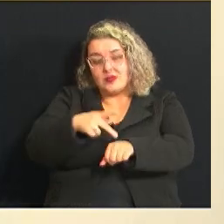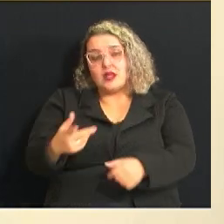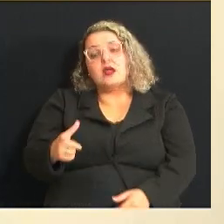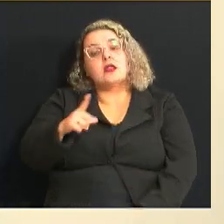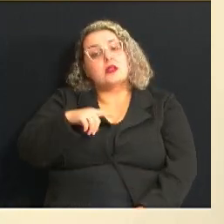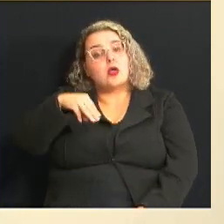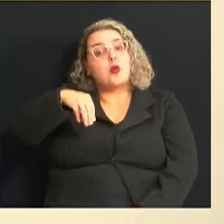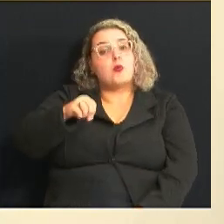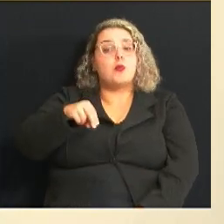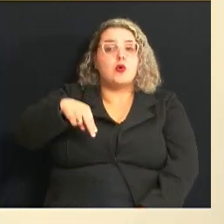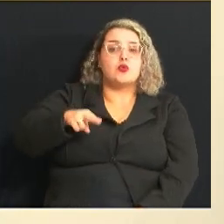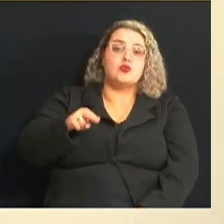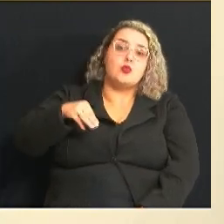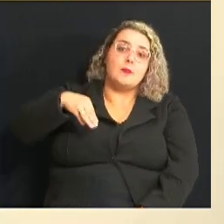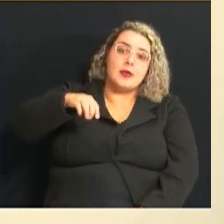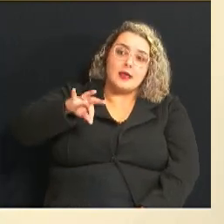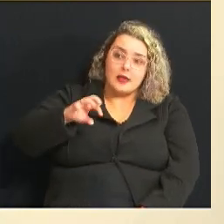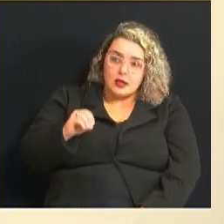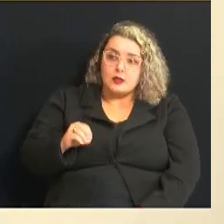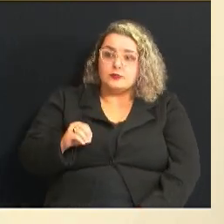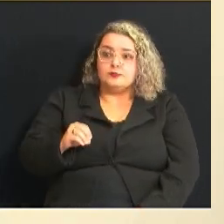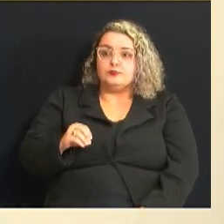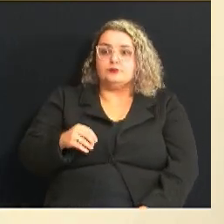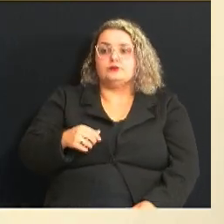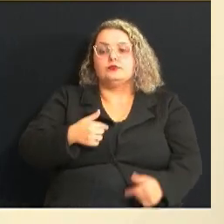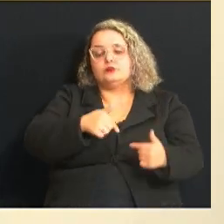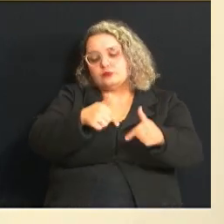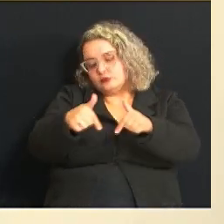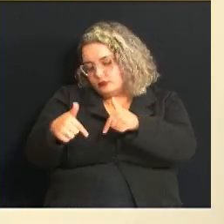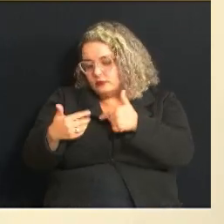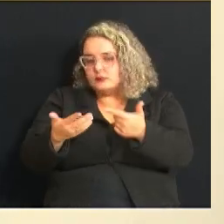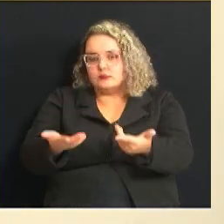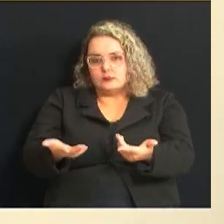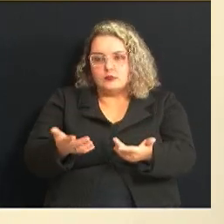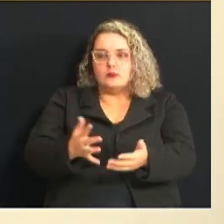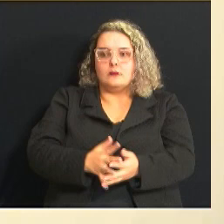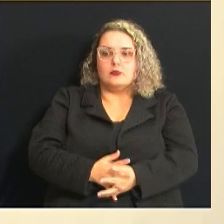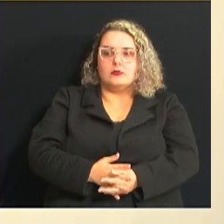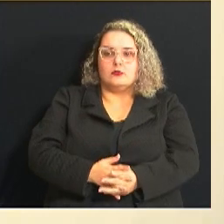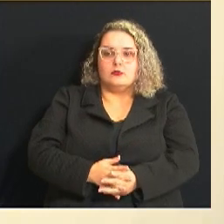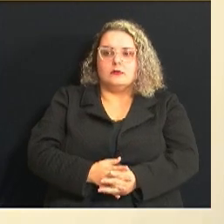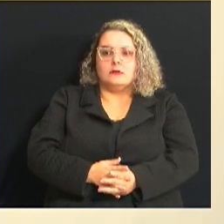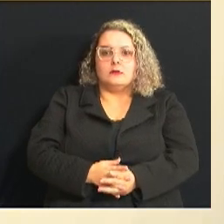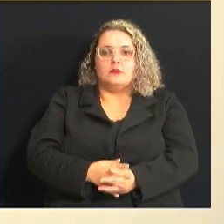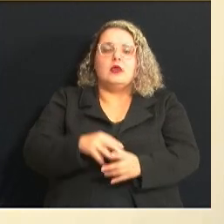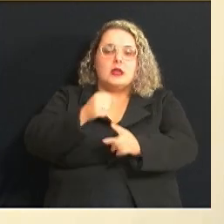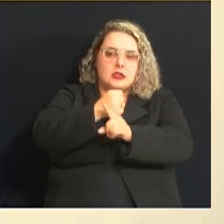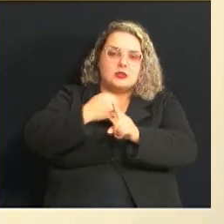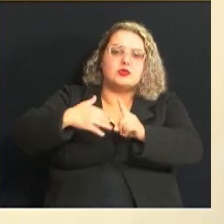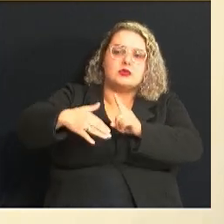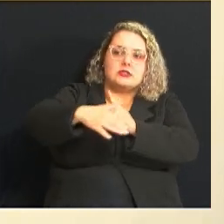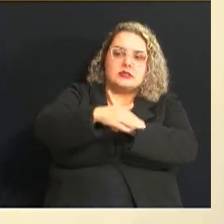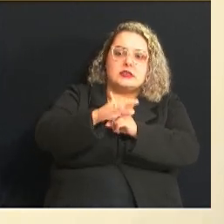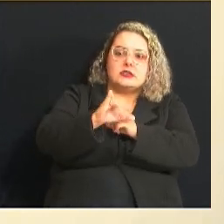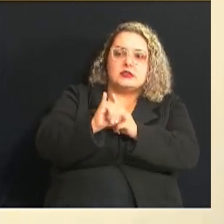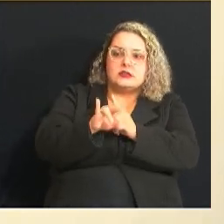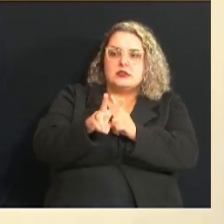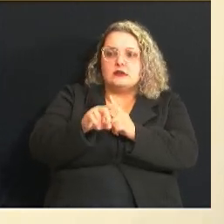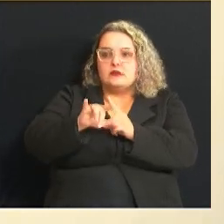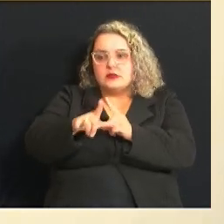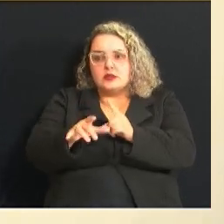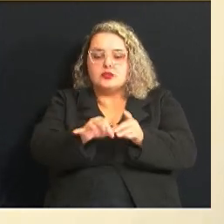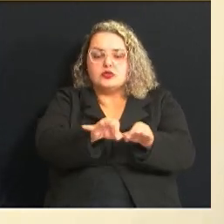cidade, que seja trabalhado aí pela sociedade civil, se organize e